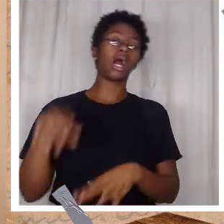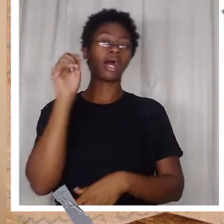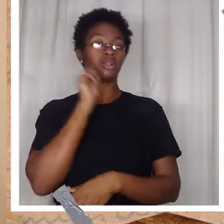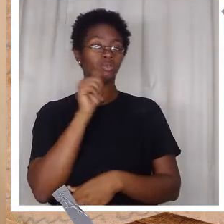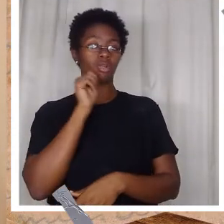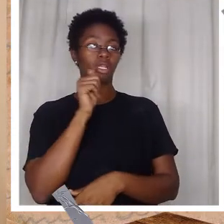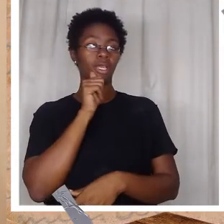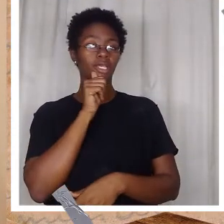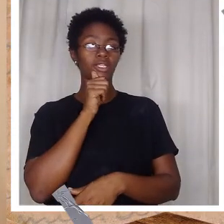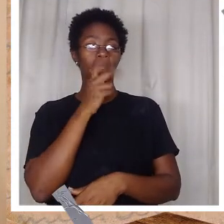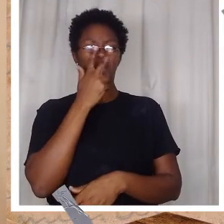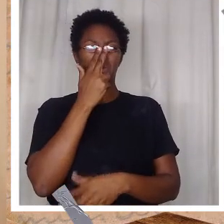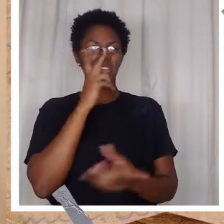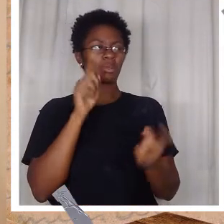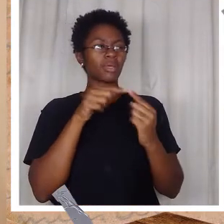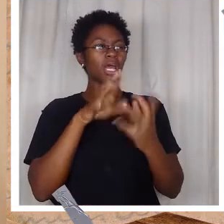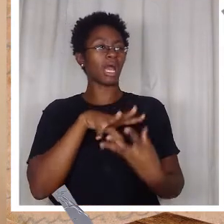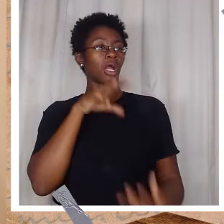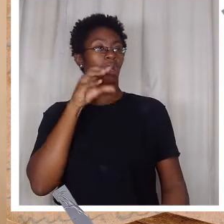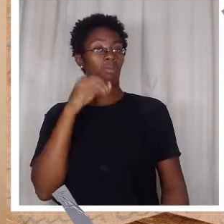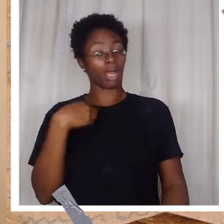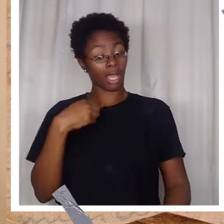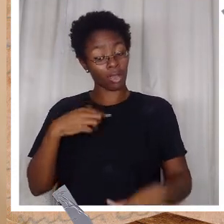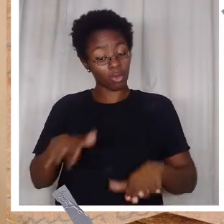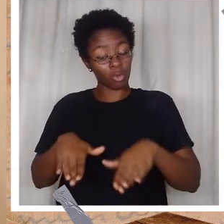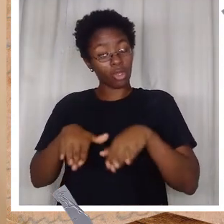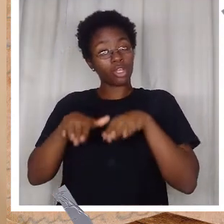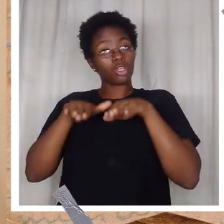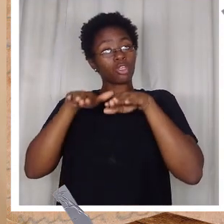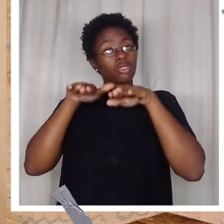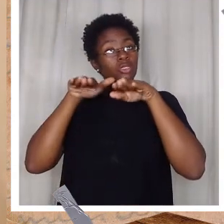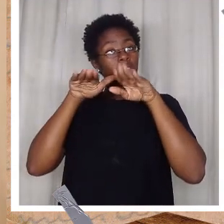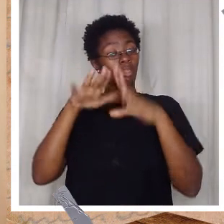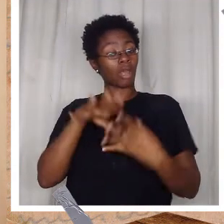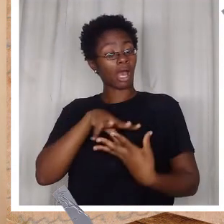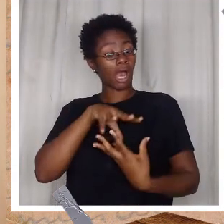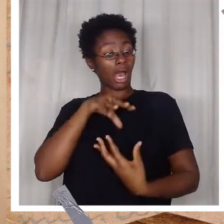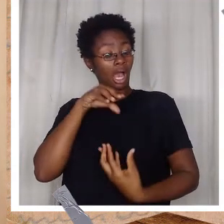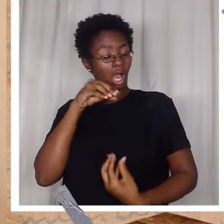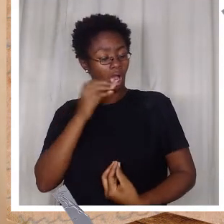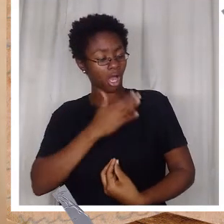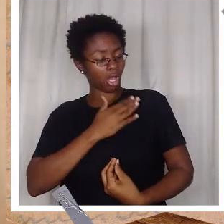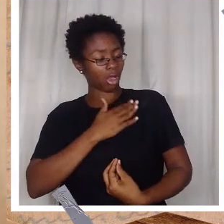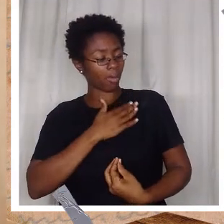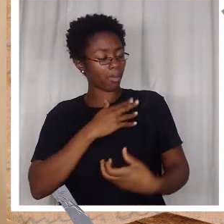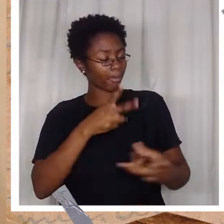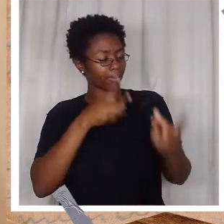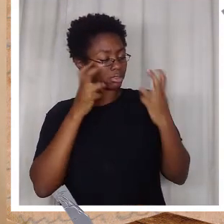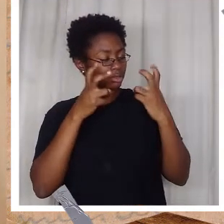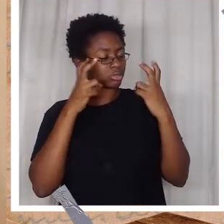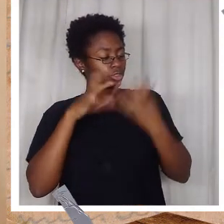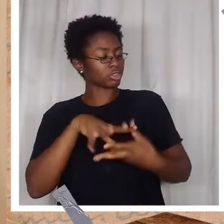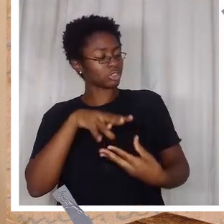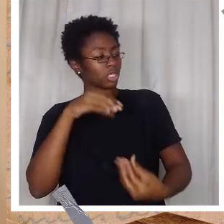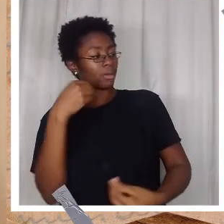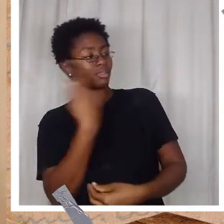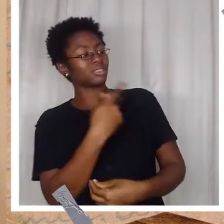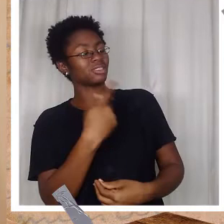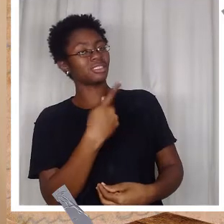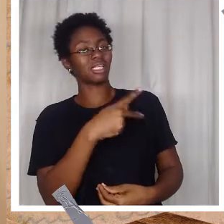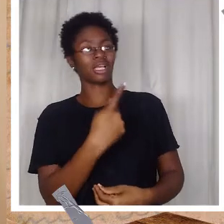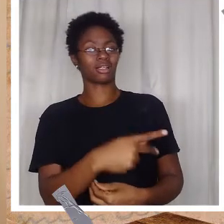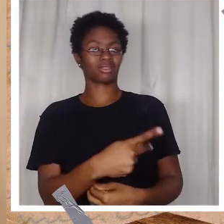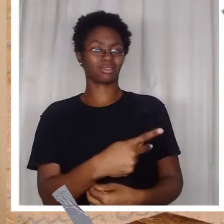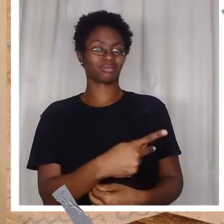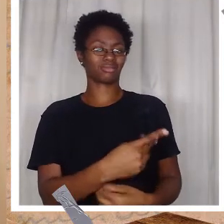fui crescendo, construindo a minha alma com as percepções que a alma dela me trazia. E a alma não tem